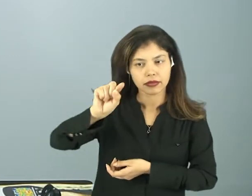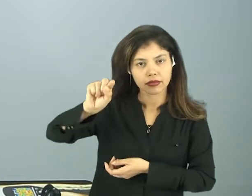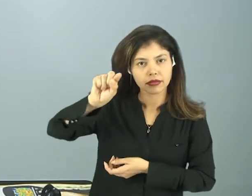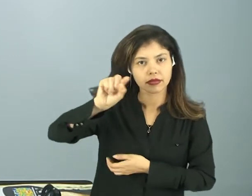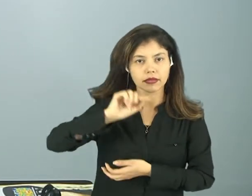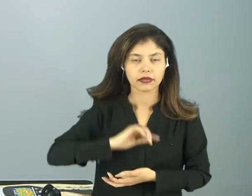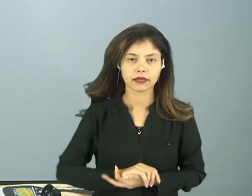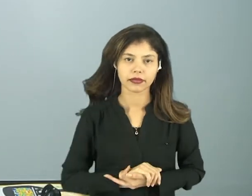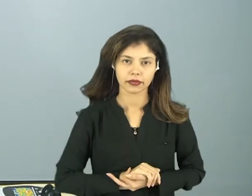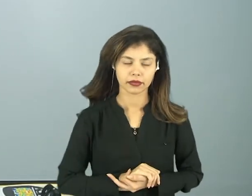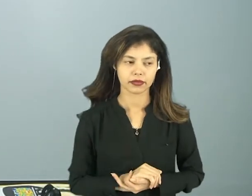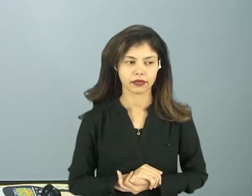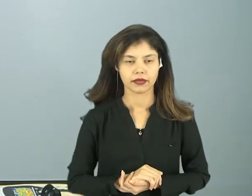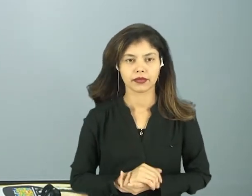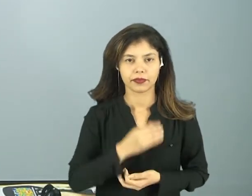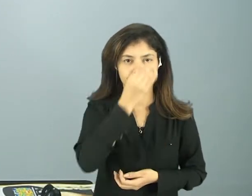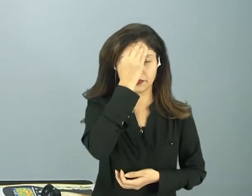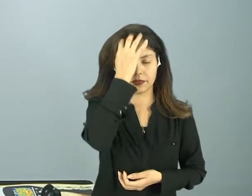37,5,